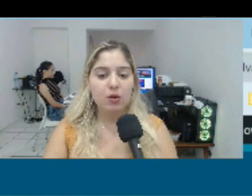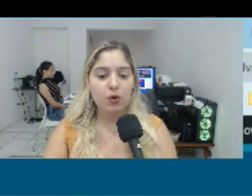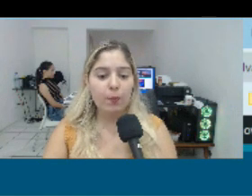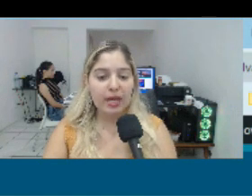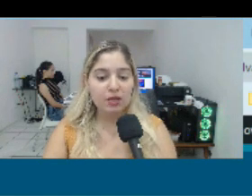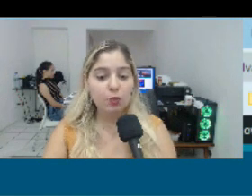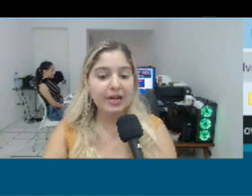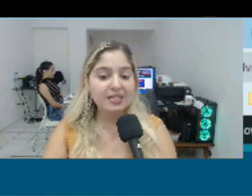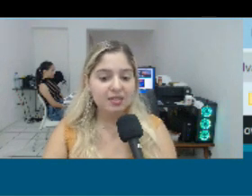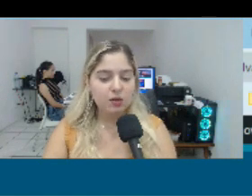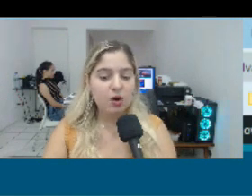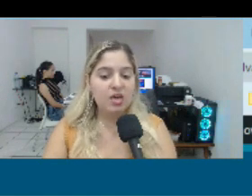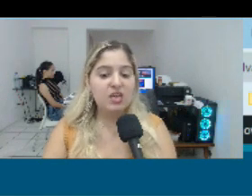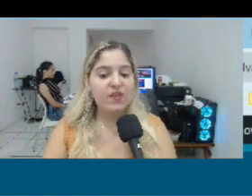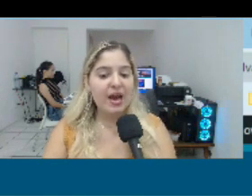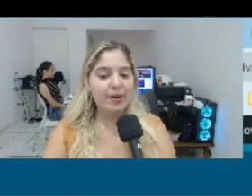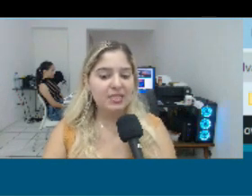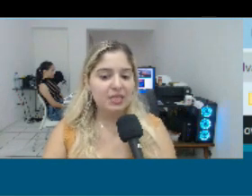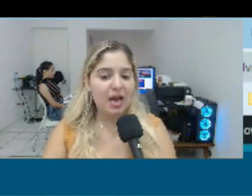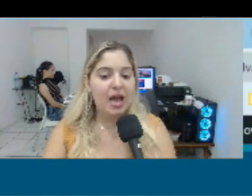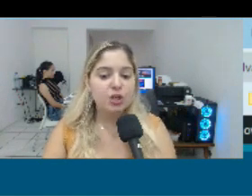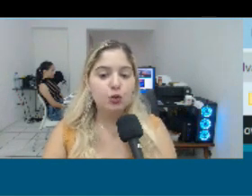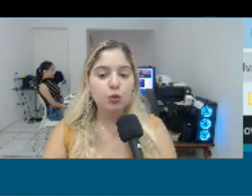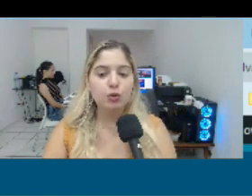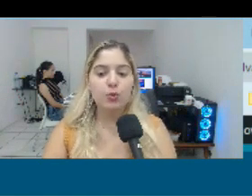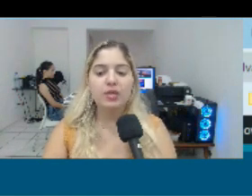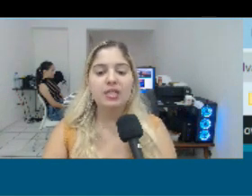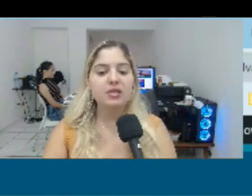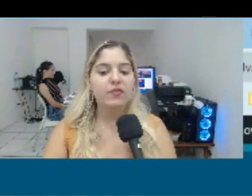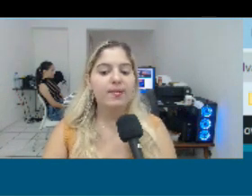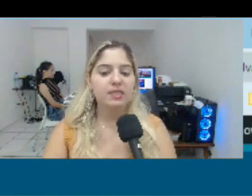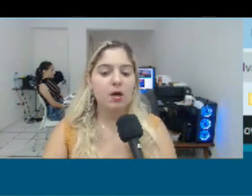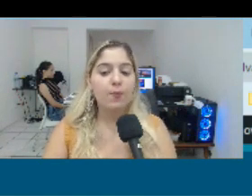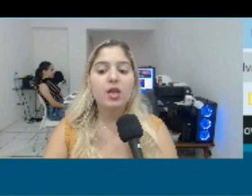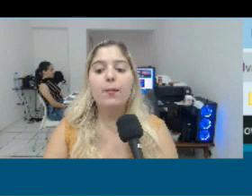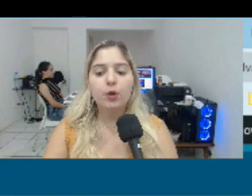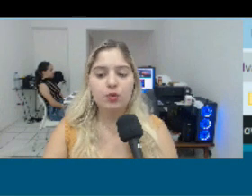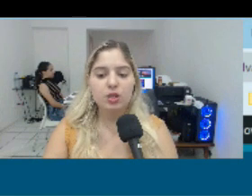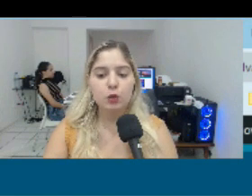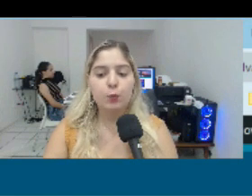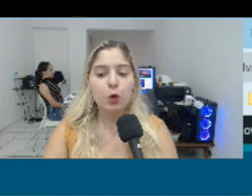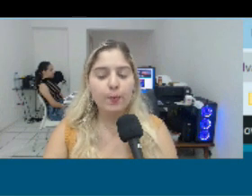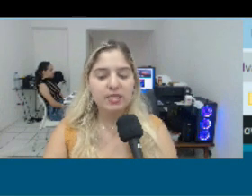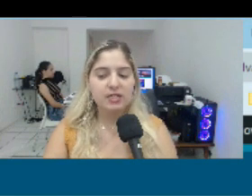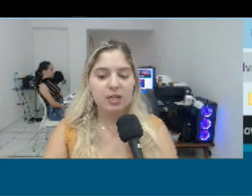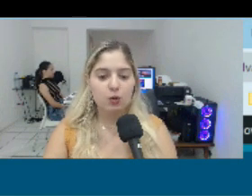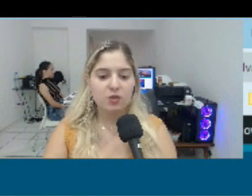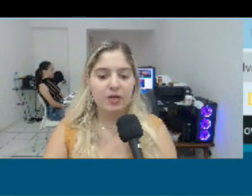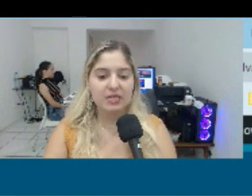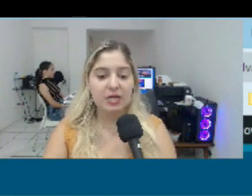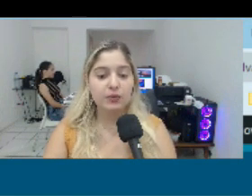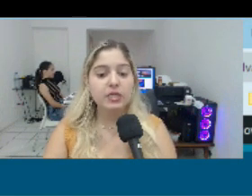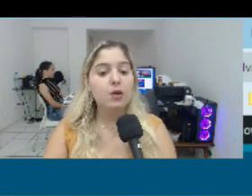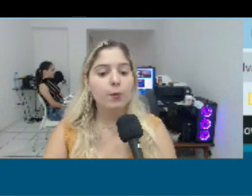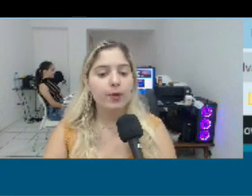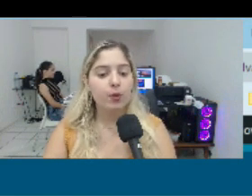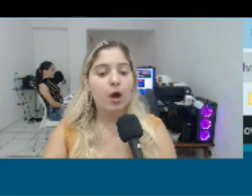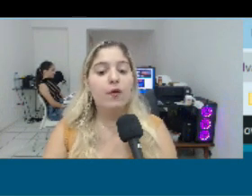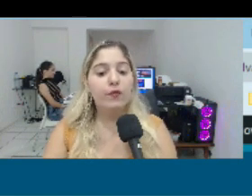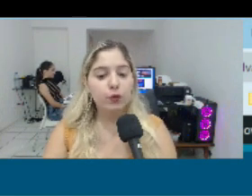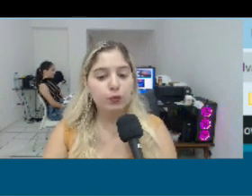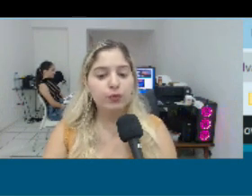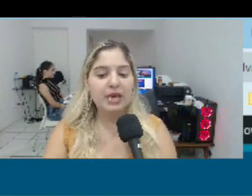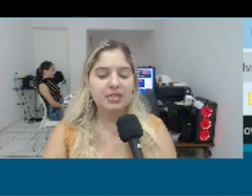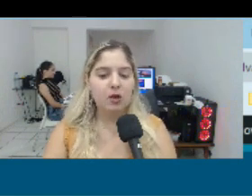delegação da União Europeia no Brasil, que vai apresentar estudos sobre desinformação produzidos por pesquisadores brasileiros e